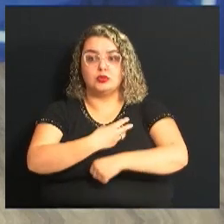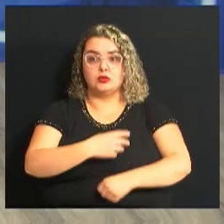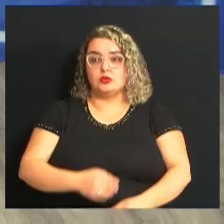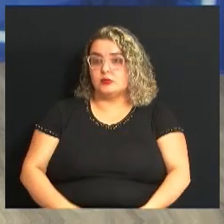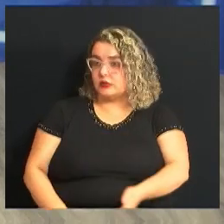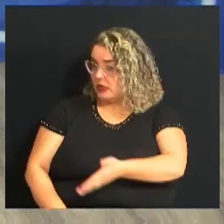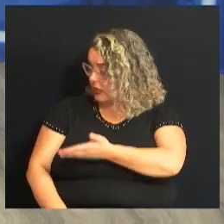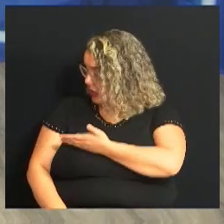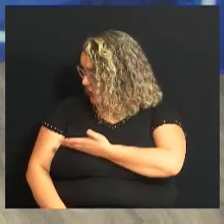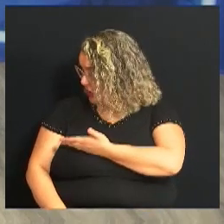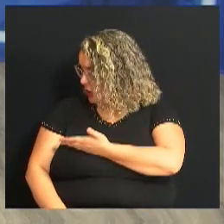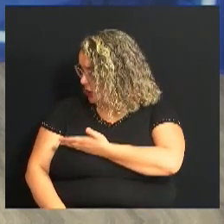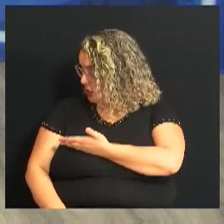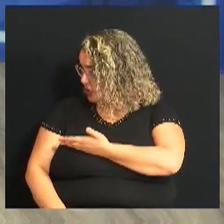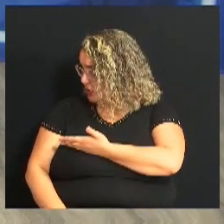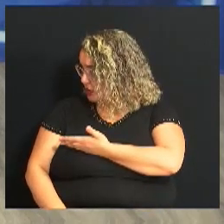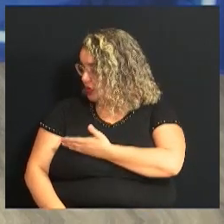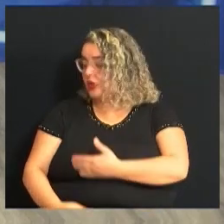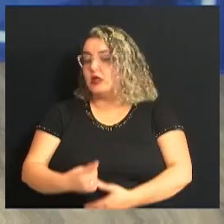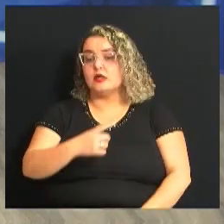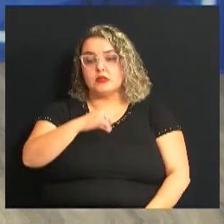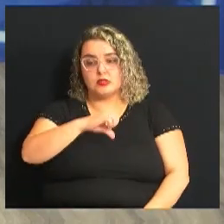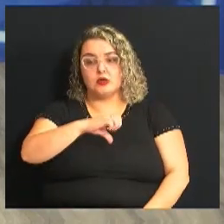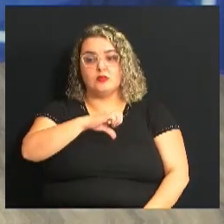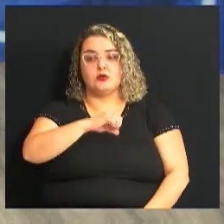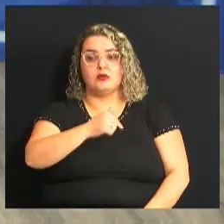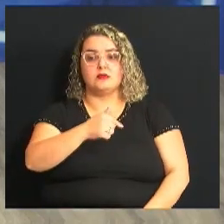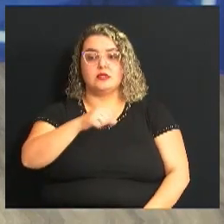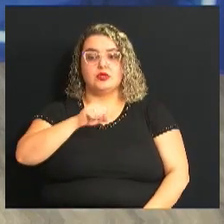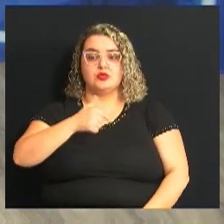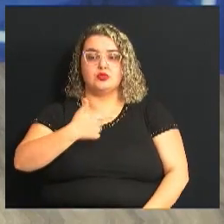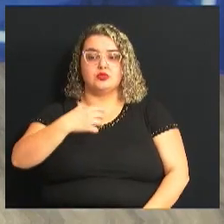sua tela, 19 é o nosso DDD,